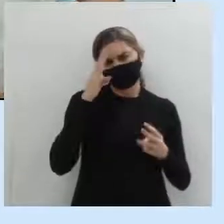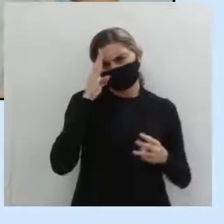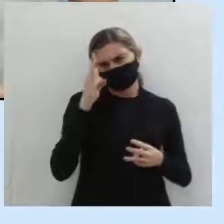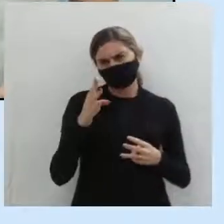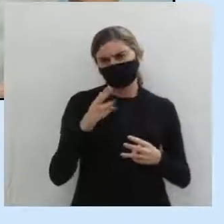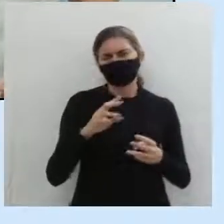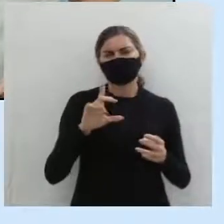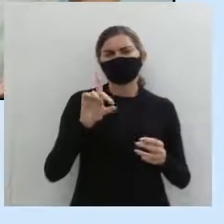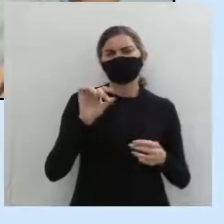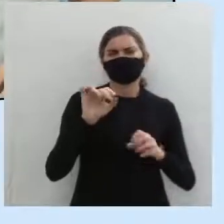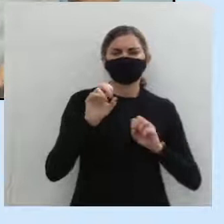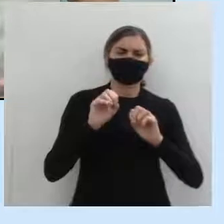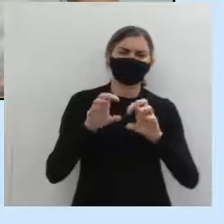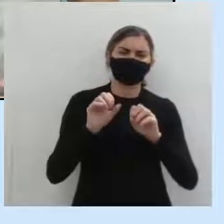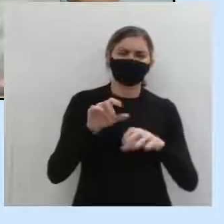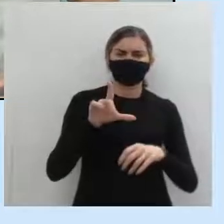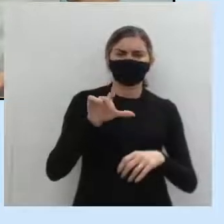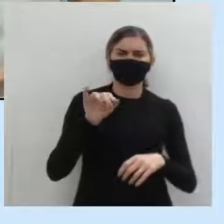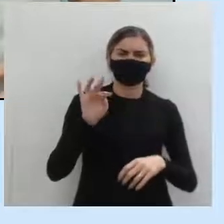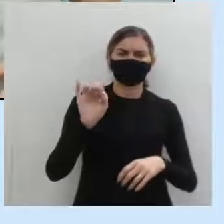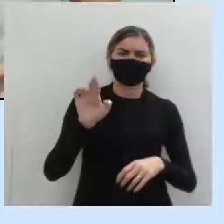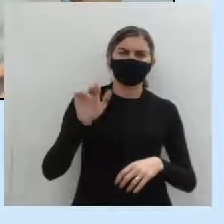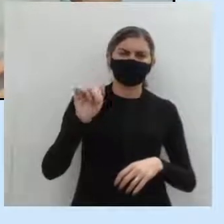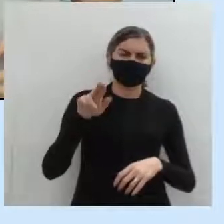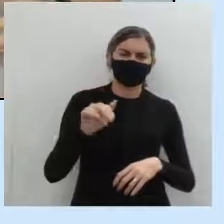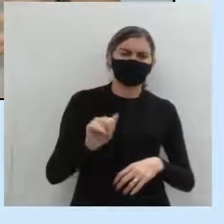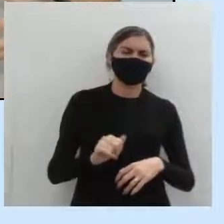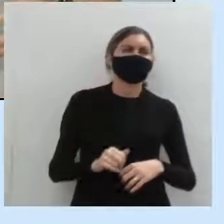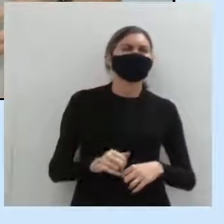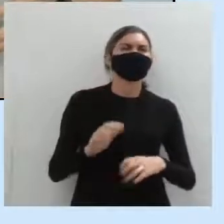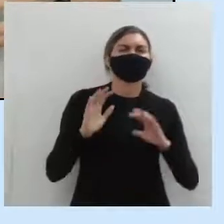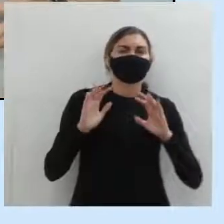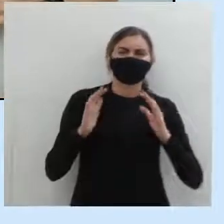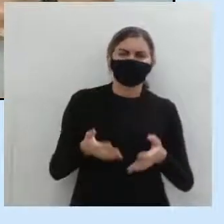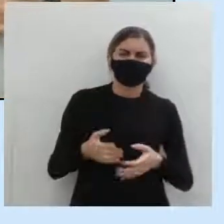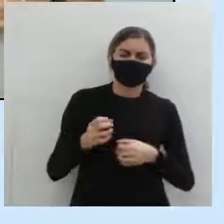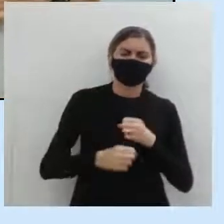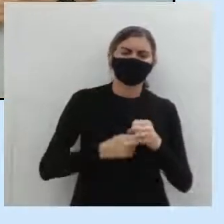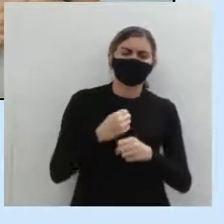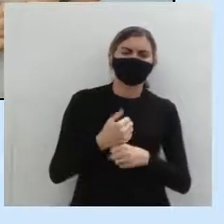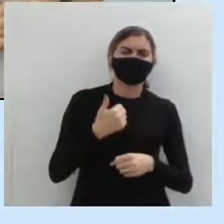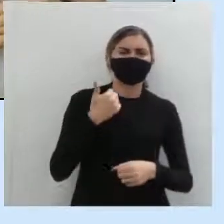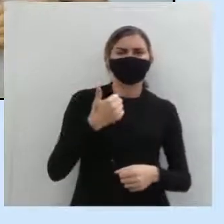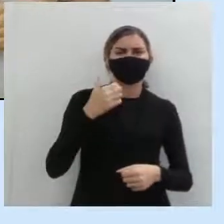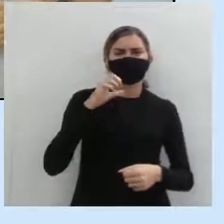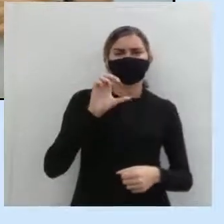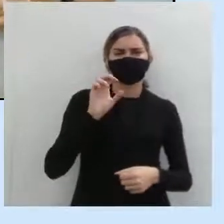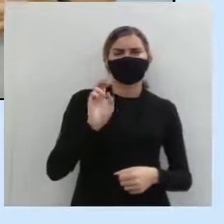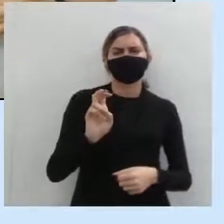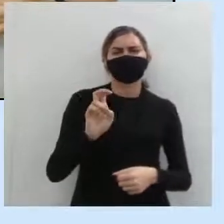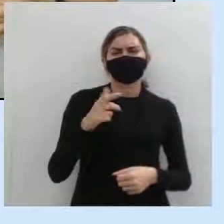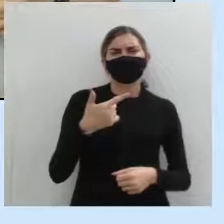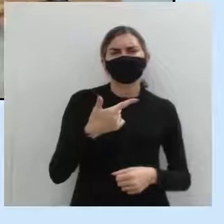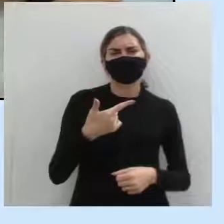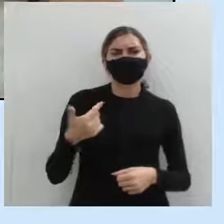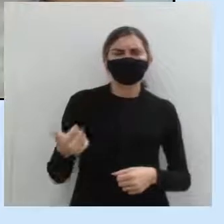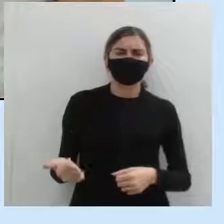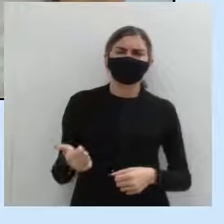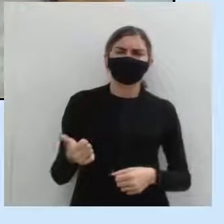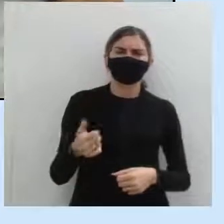pontos da doutrina luterana. Já no ano de 1521, Lutero